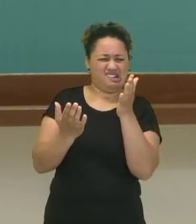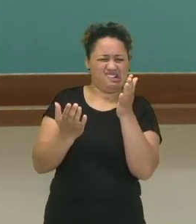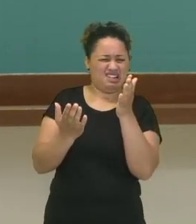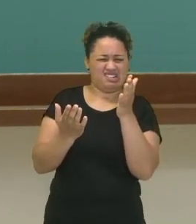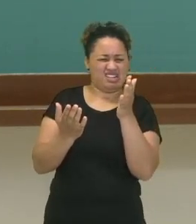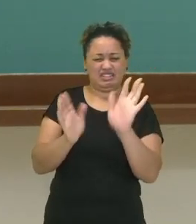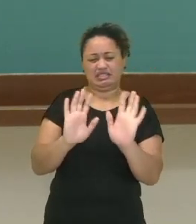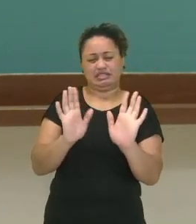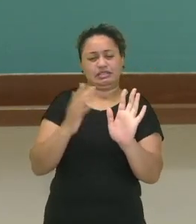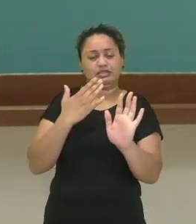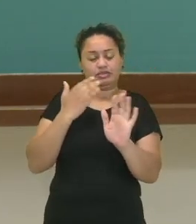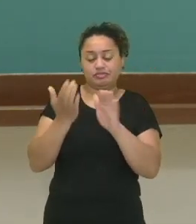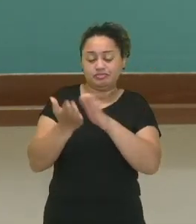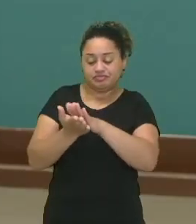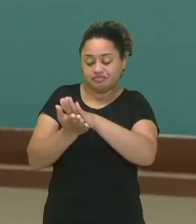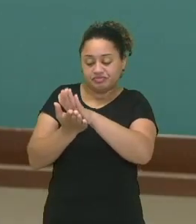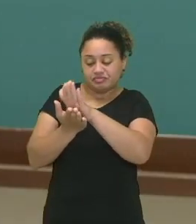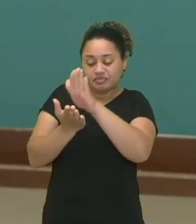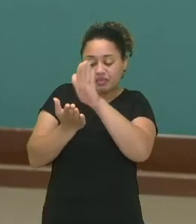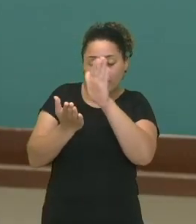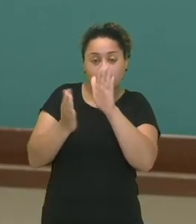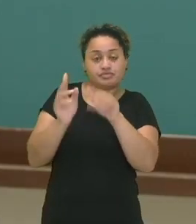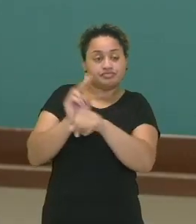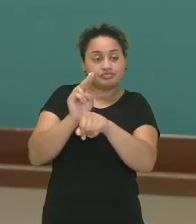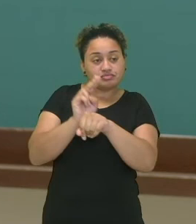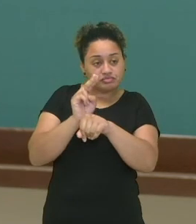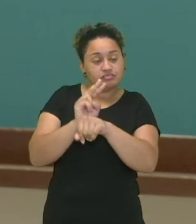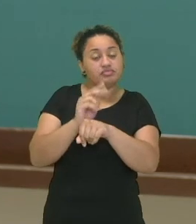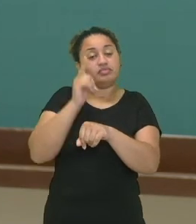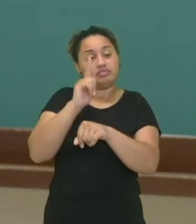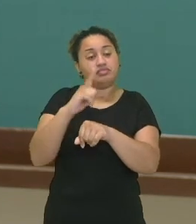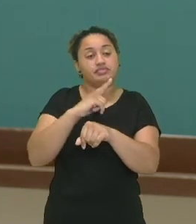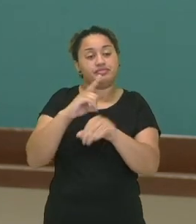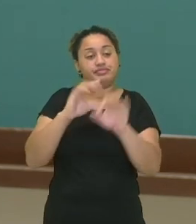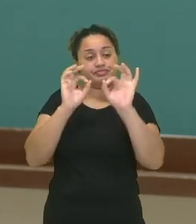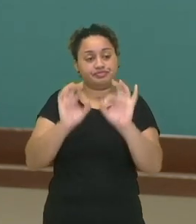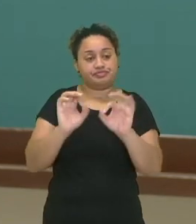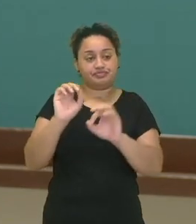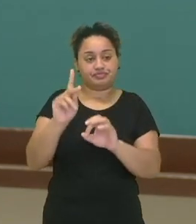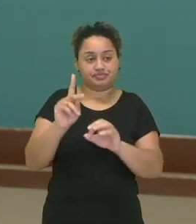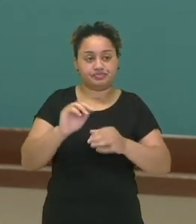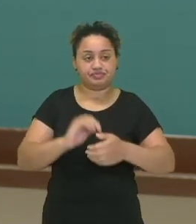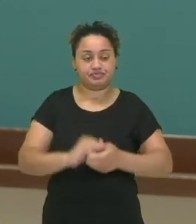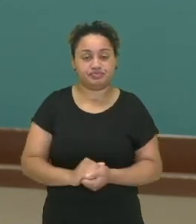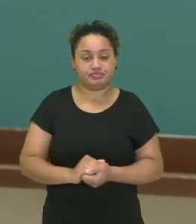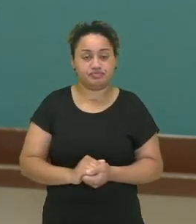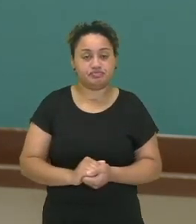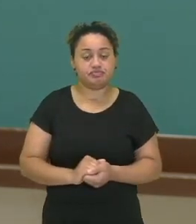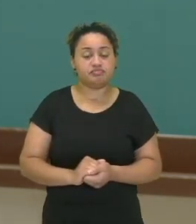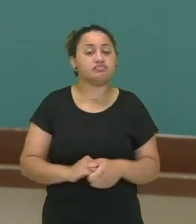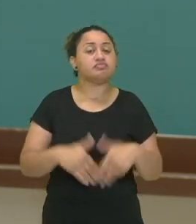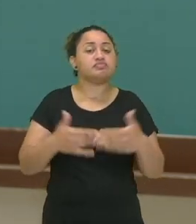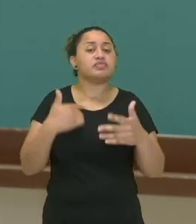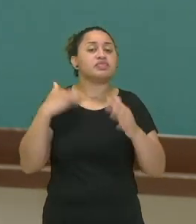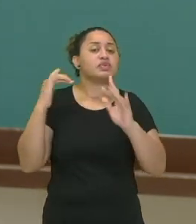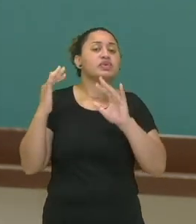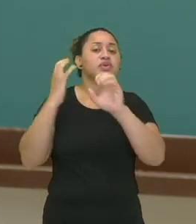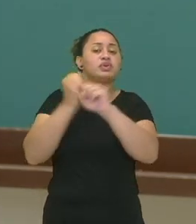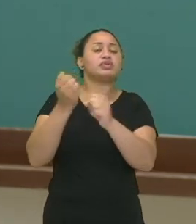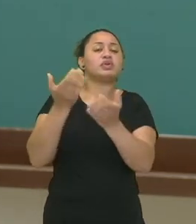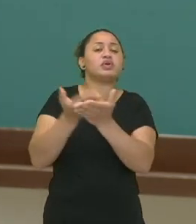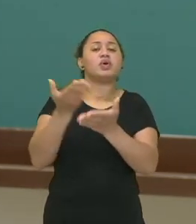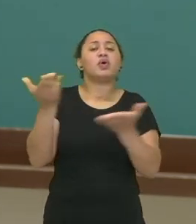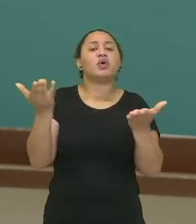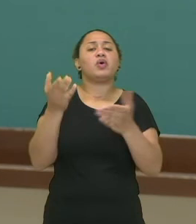né? Então tira com cuidado para você ter a sua xilogravura, tá bom? Então, o que nós vimos nessa